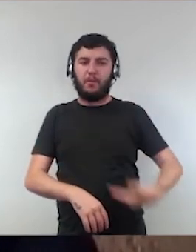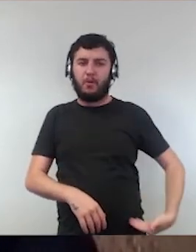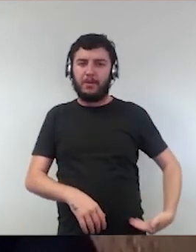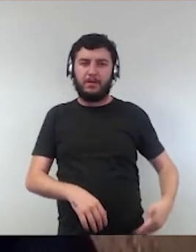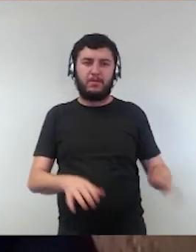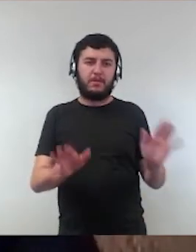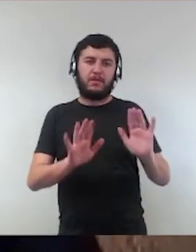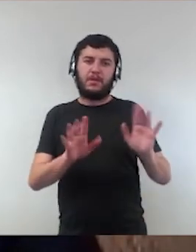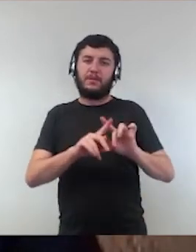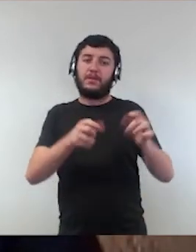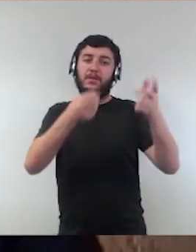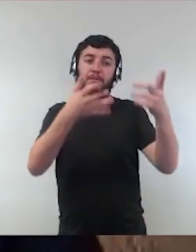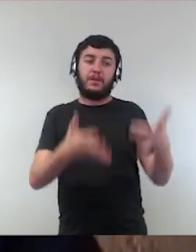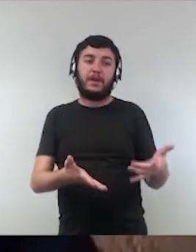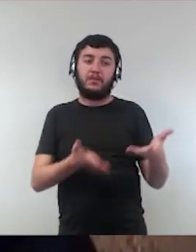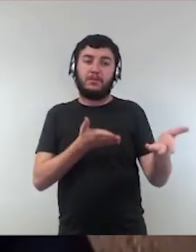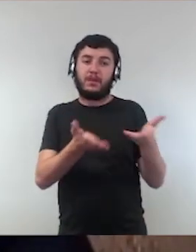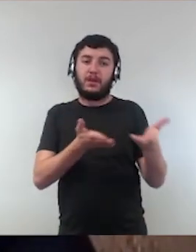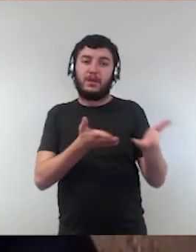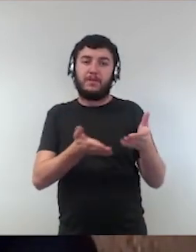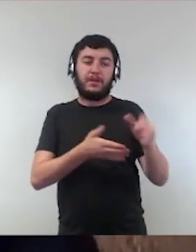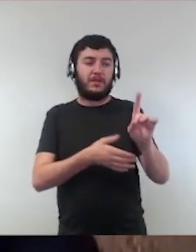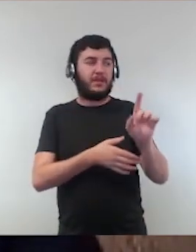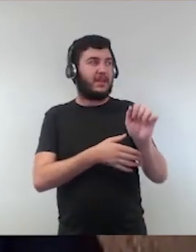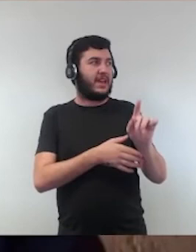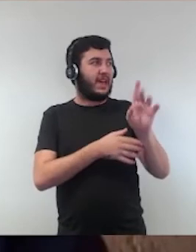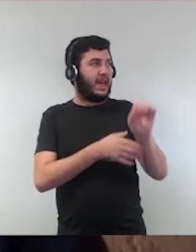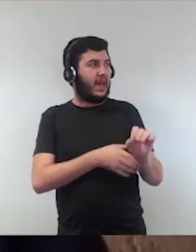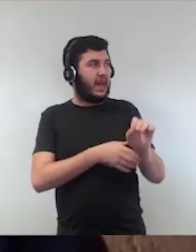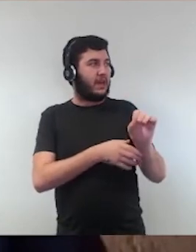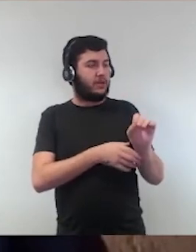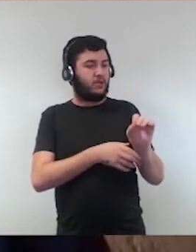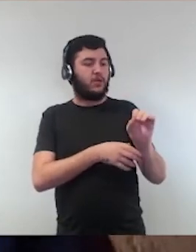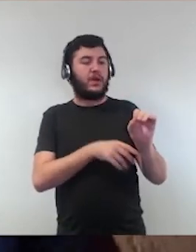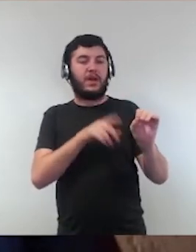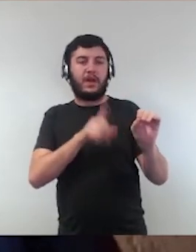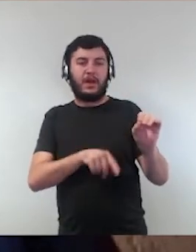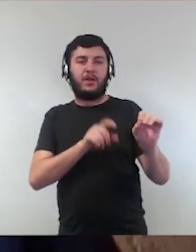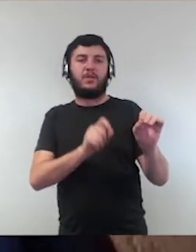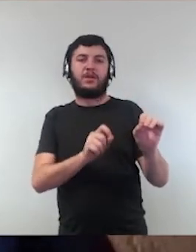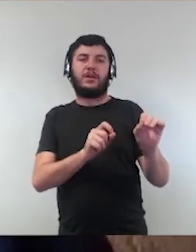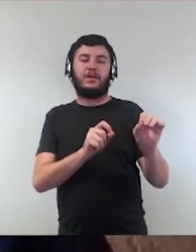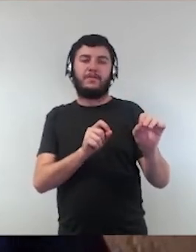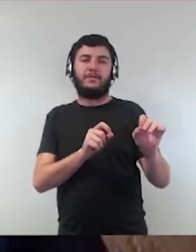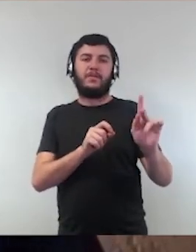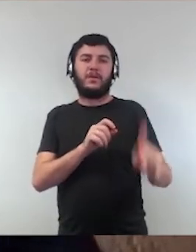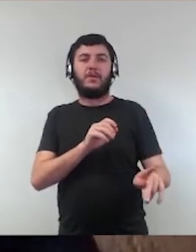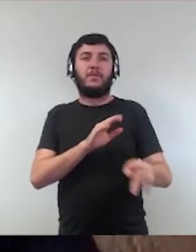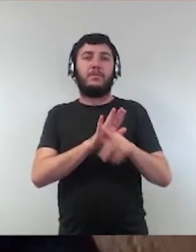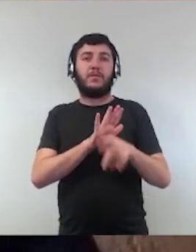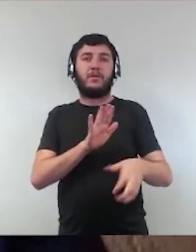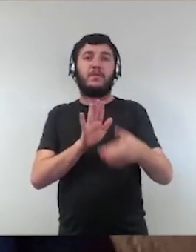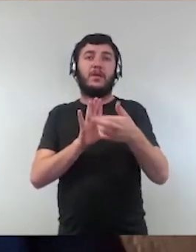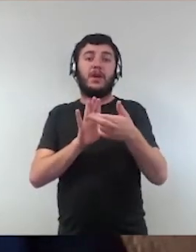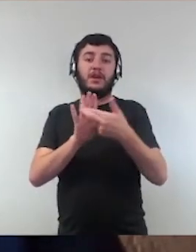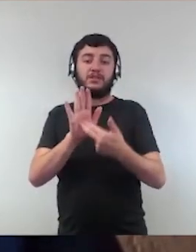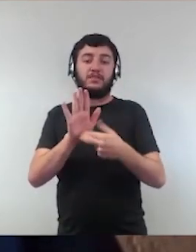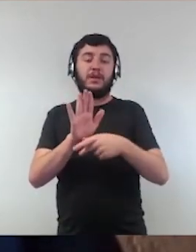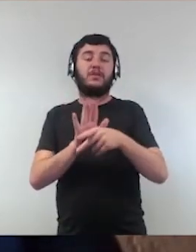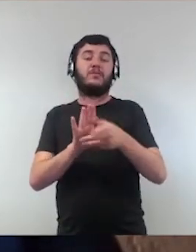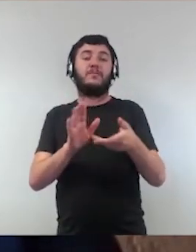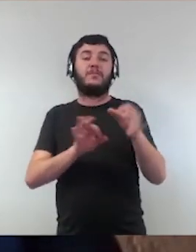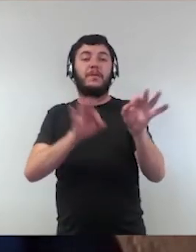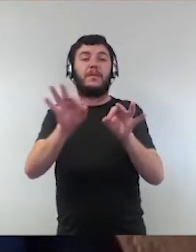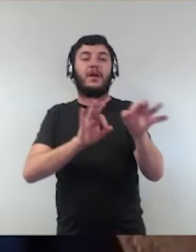o tratamento de dados nessas áreas vai ser regido por legislação específica, que, aliás, está sendo preparada por uma comissão na Câmara dos Deputados, que